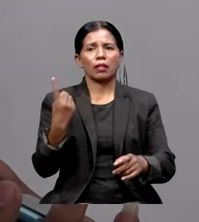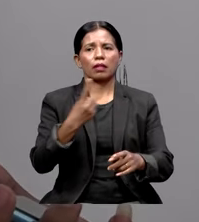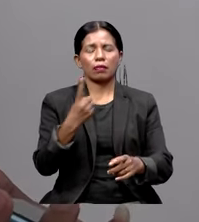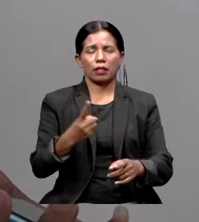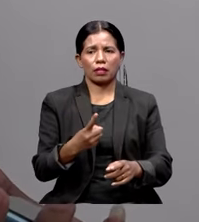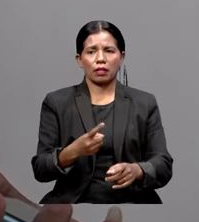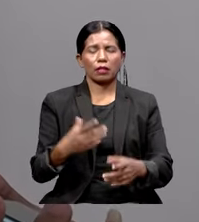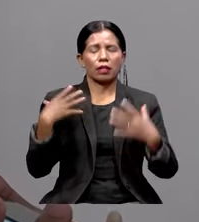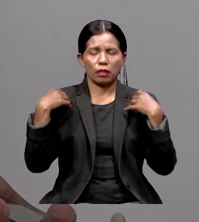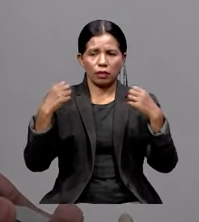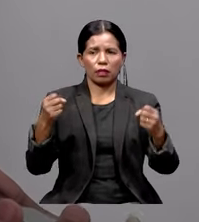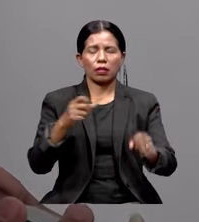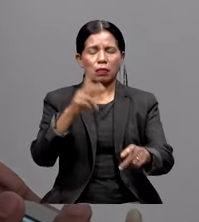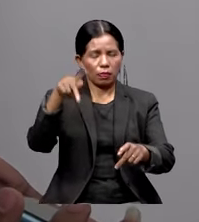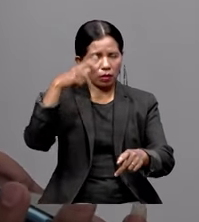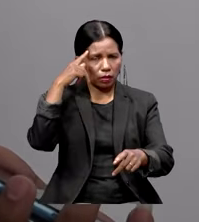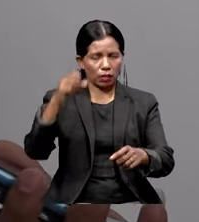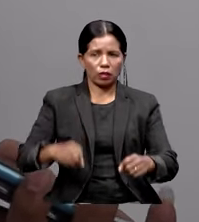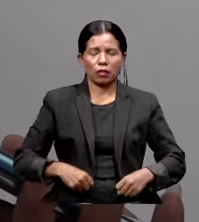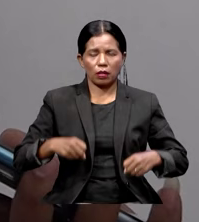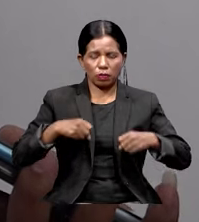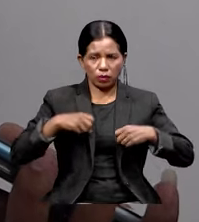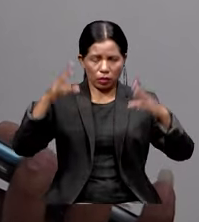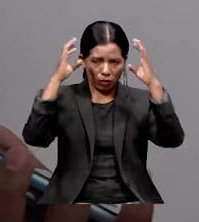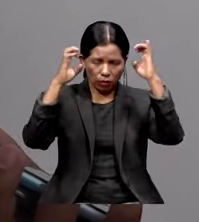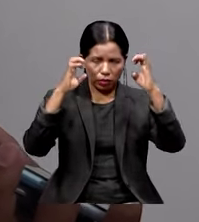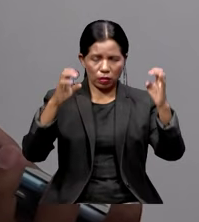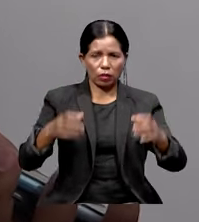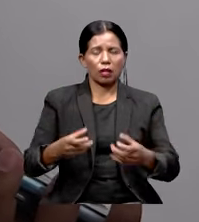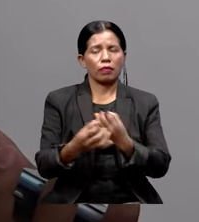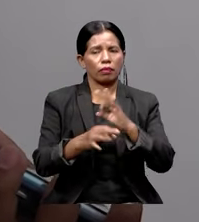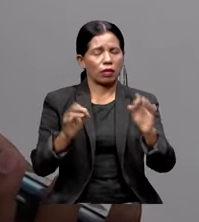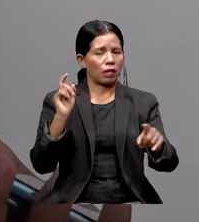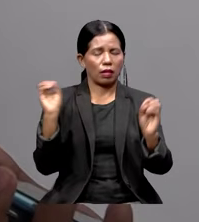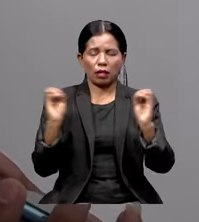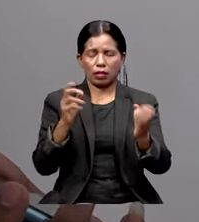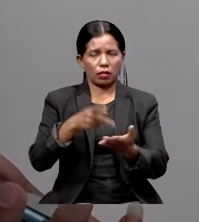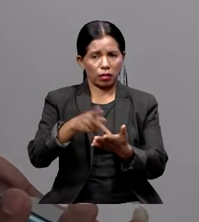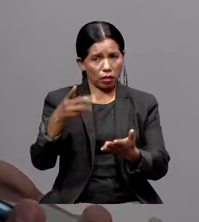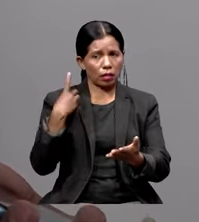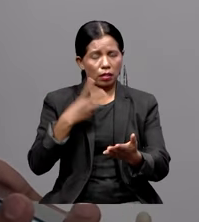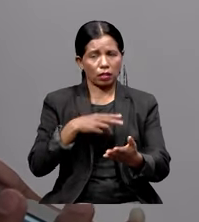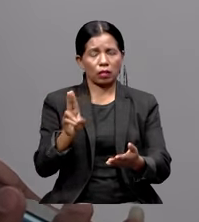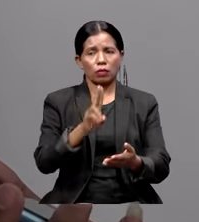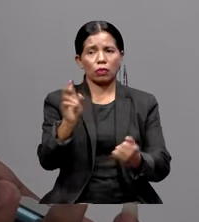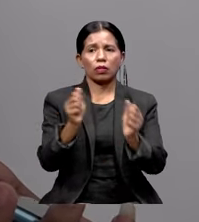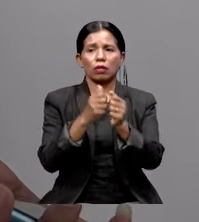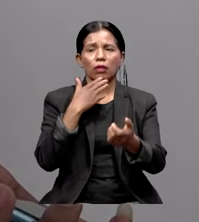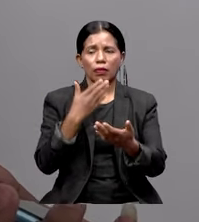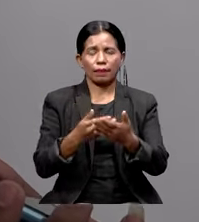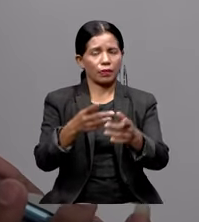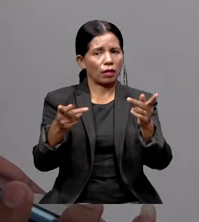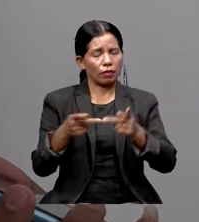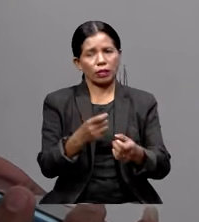adere reforça na fatin ita ne politi saúde educação ne gratuito e mas ita tenga zere para também fatin